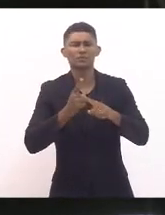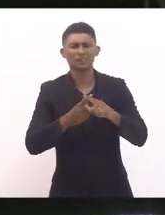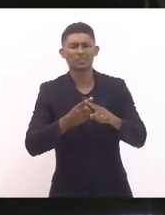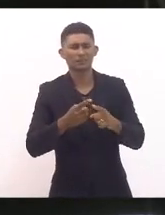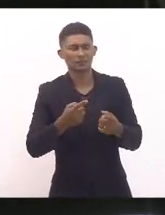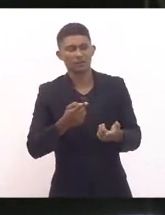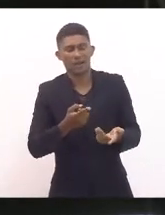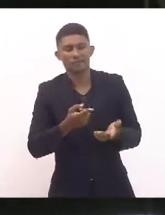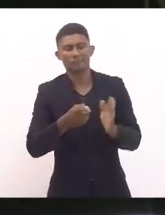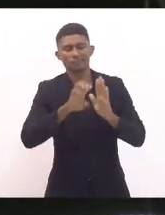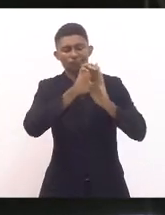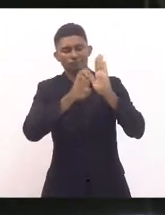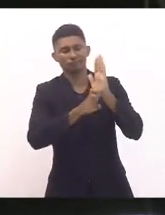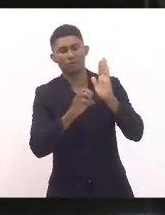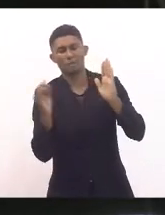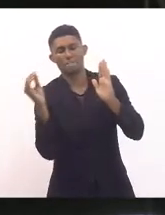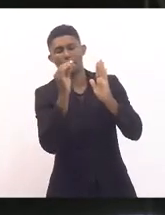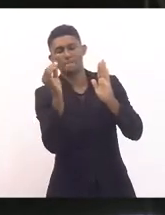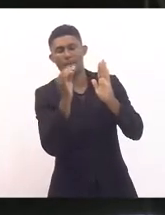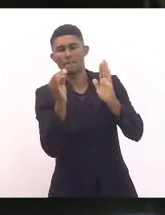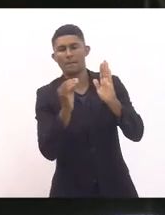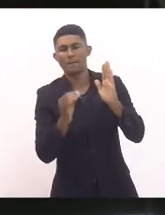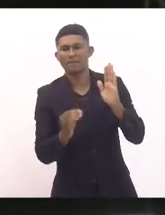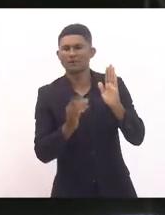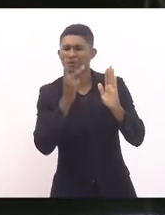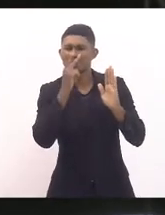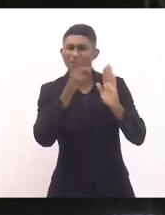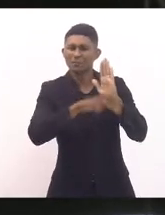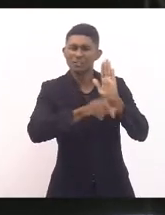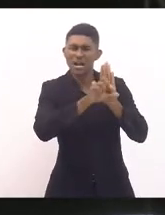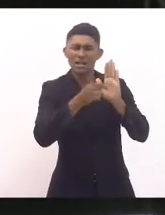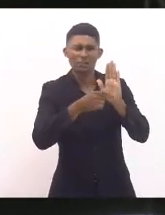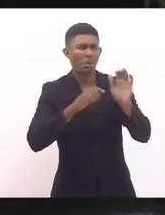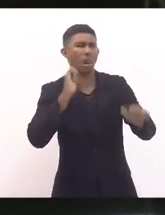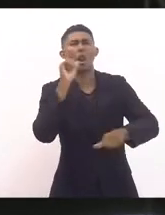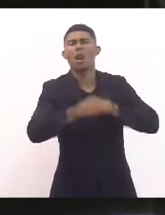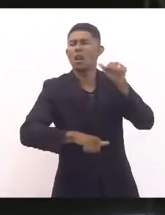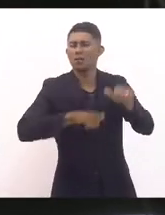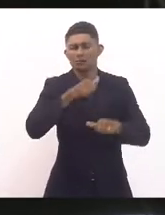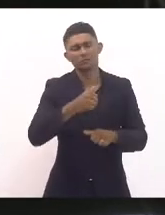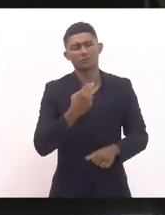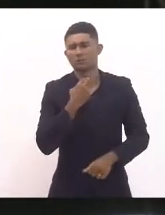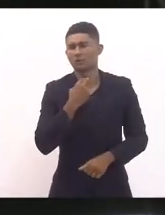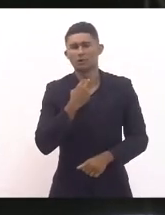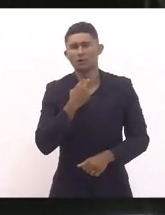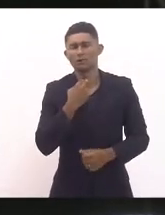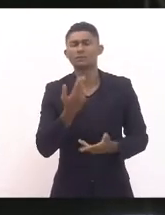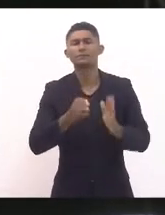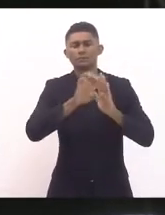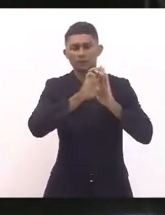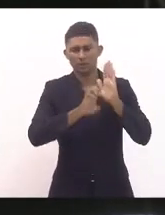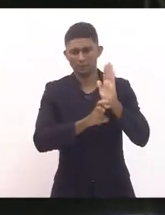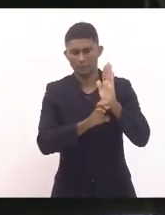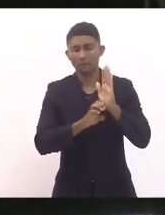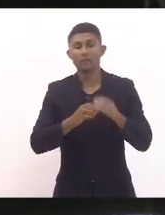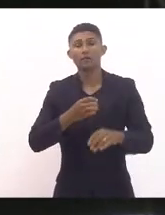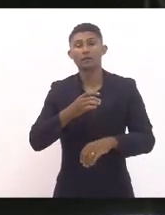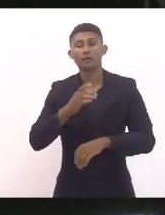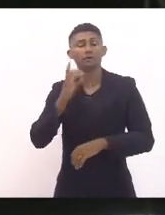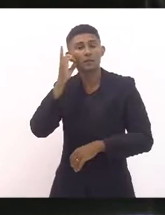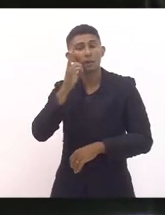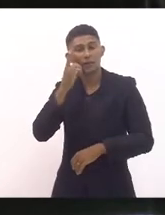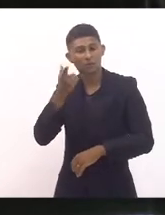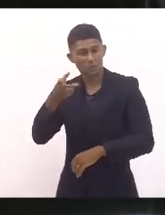determinados artigos do projeto, que descaracteriza totalmente o projeto. Então, uma das emendas do deputado Rosenberg Reis, que eu